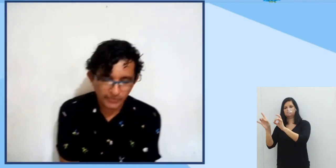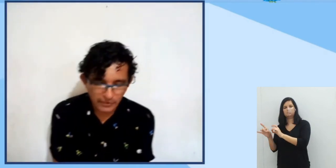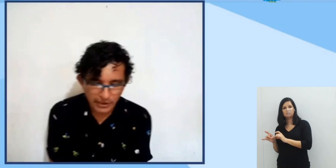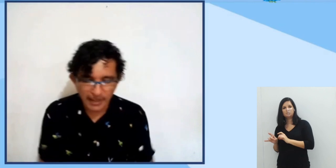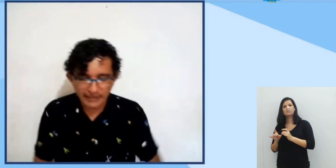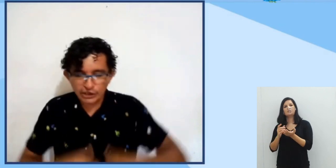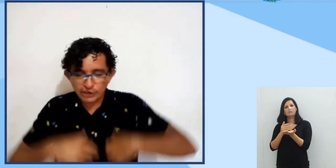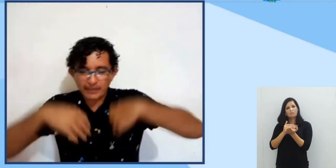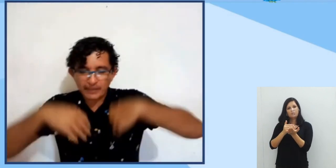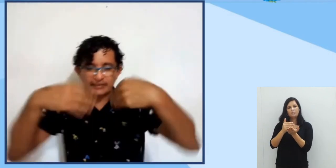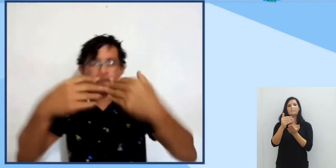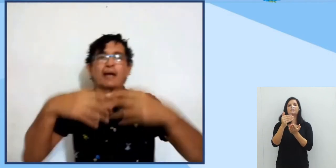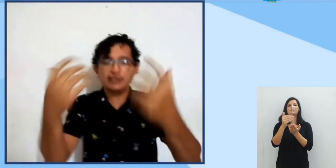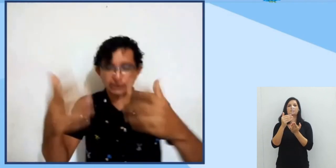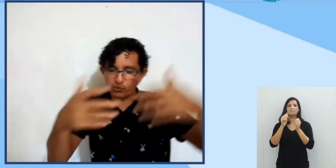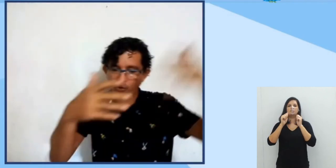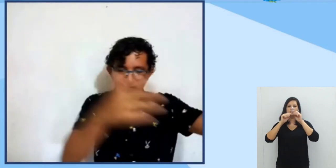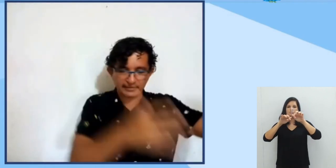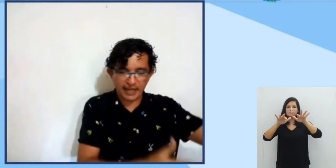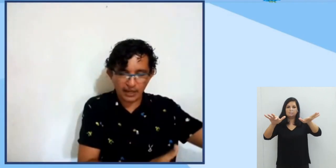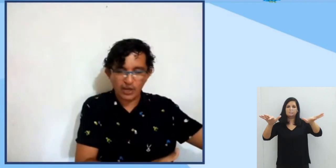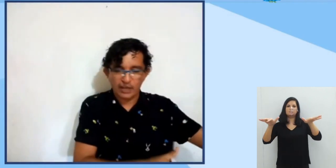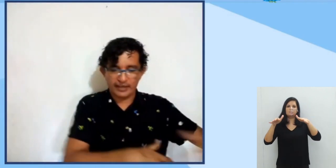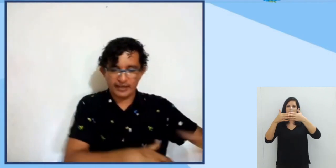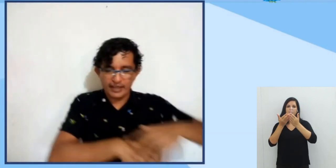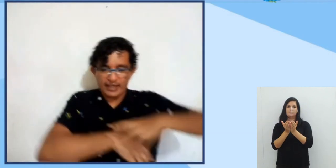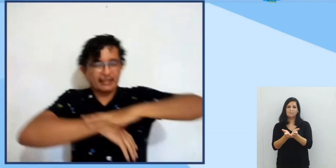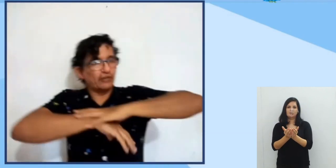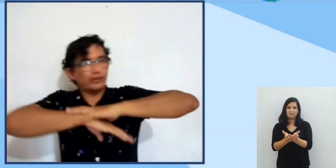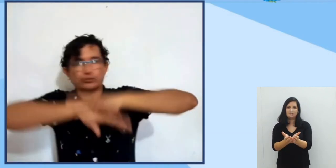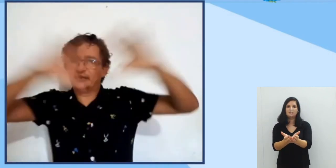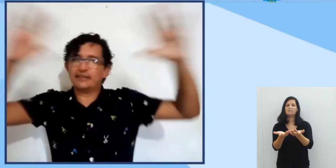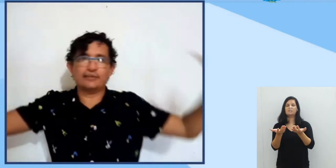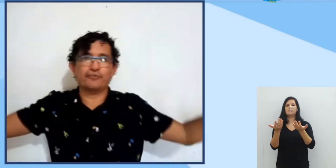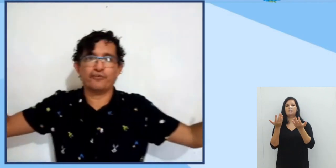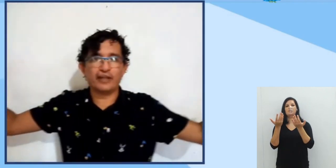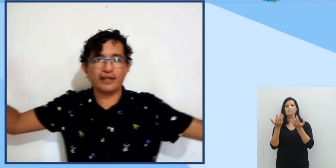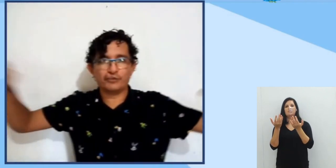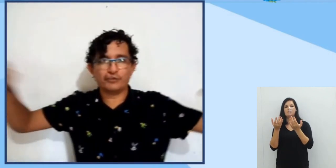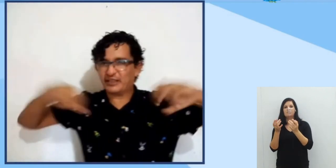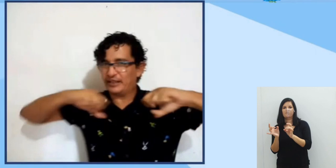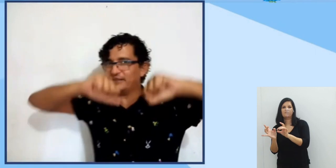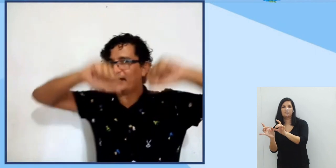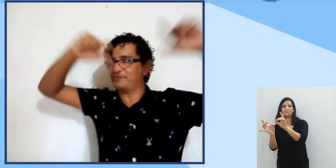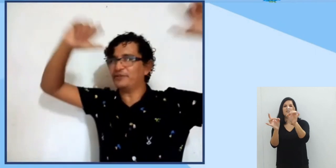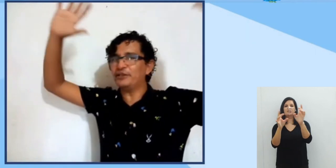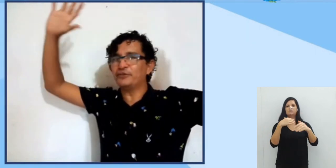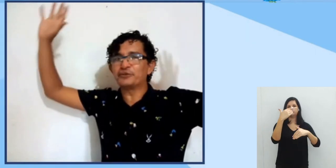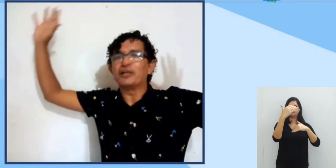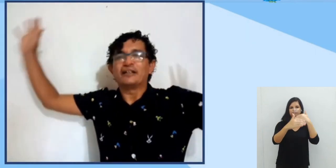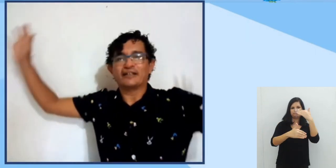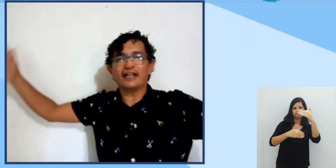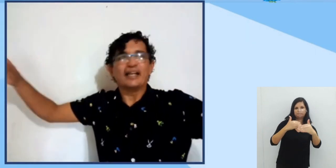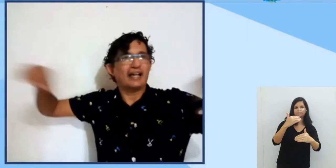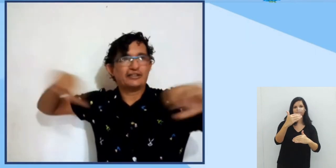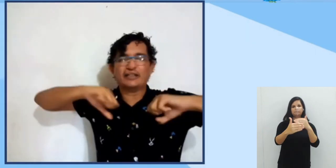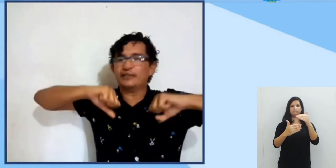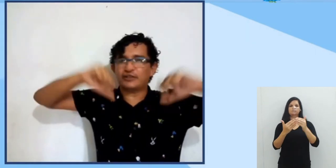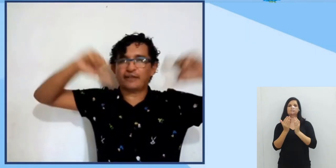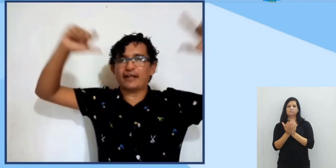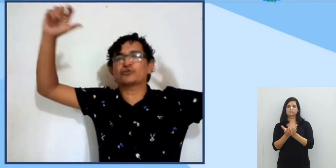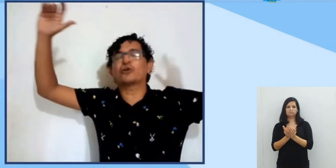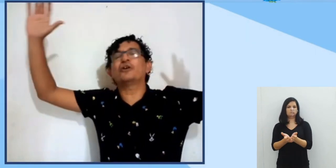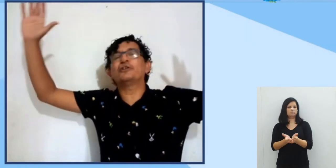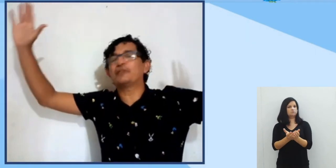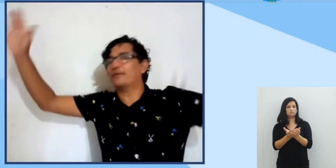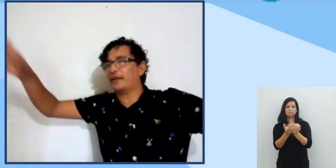àquilo que nós vamos chamar de expansão marítimo-comercial, né? Que começou a se desenvolver, os grandes navios, né? As